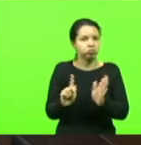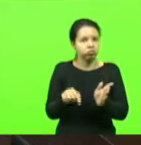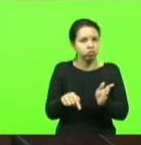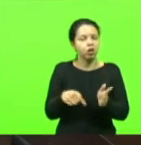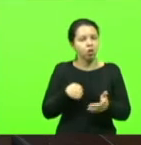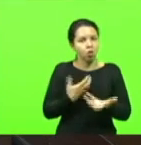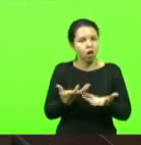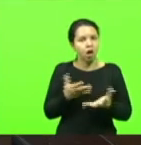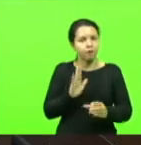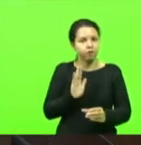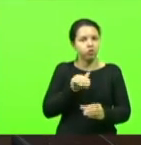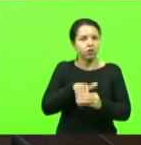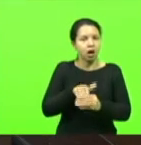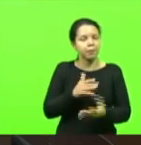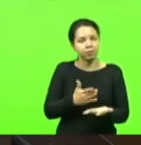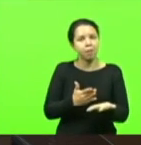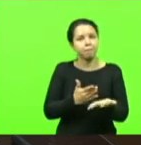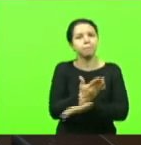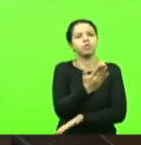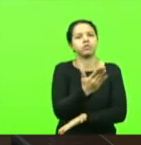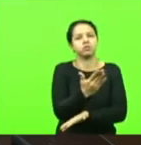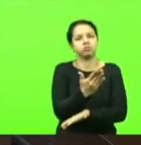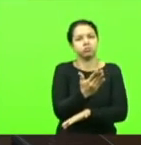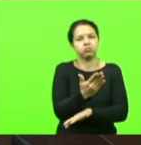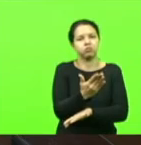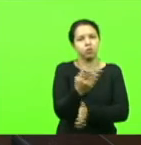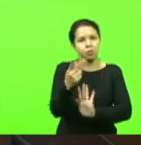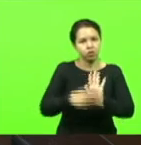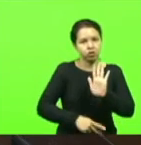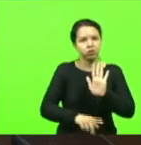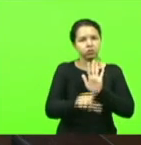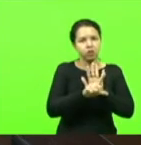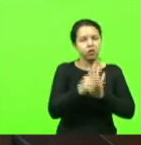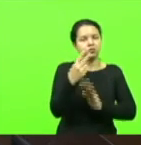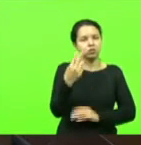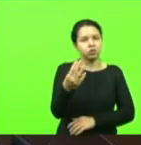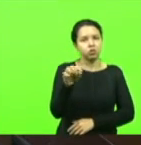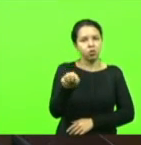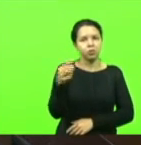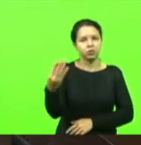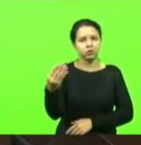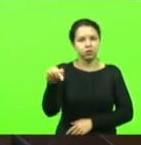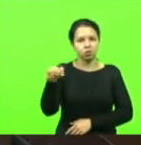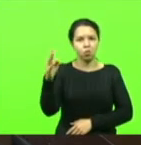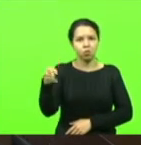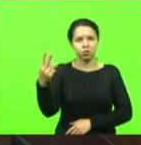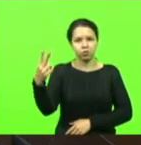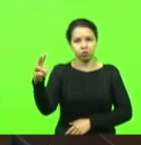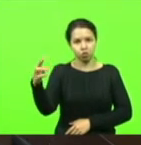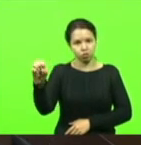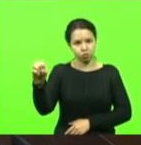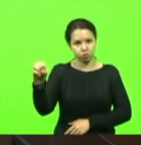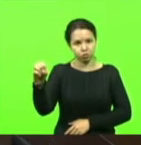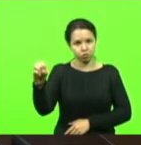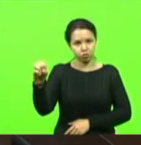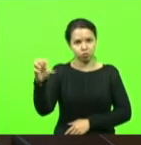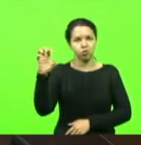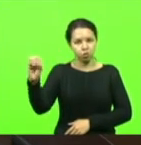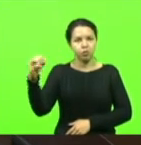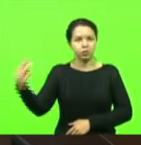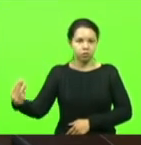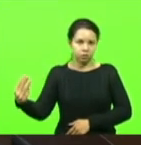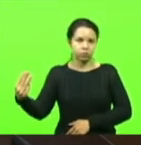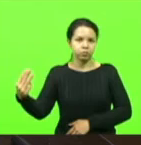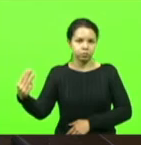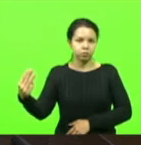eu quero voltar aqui pela aprovação do projeto de lei três 47.3 de 2003 conforme de